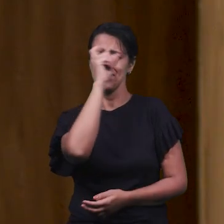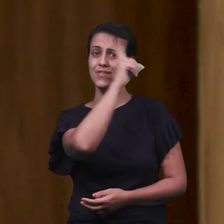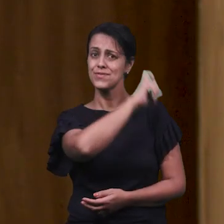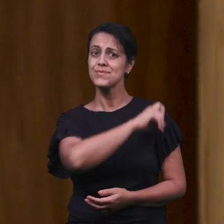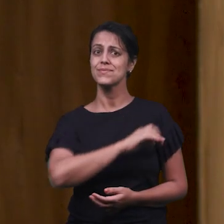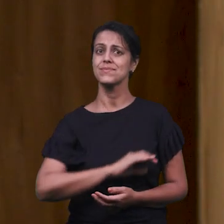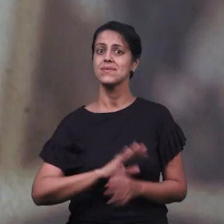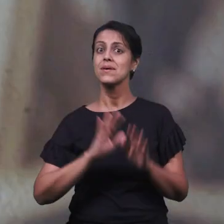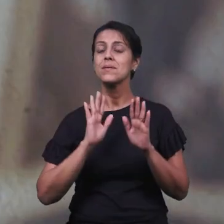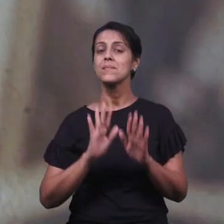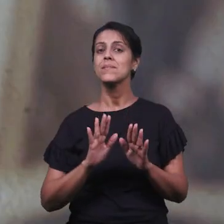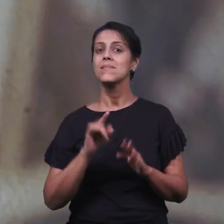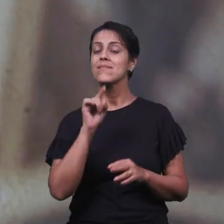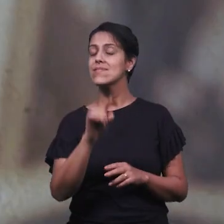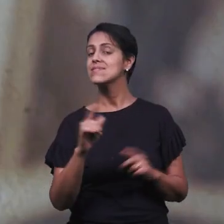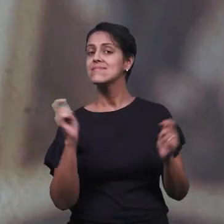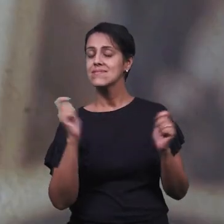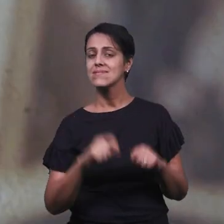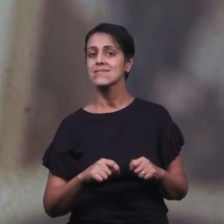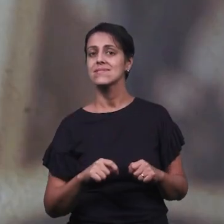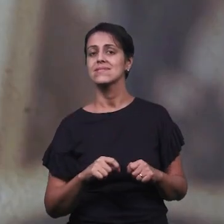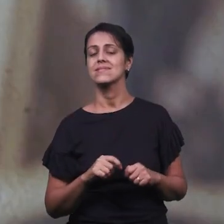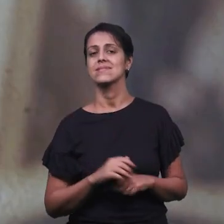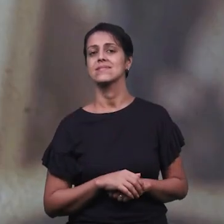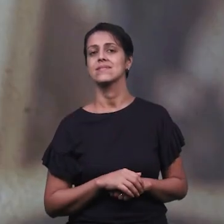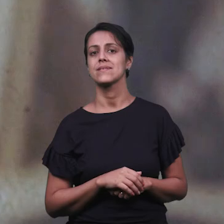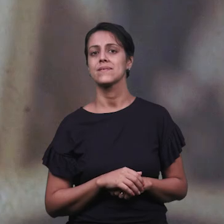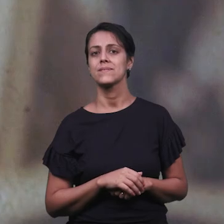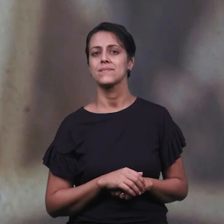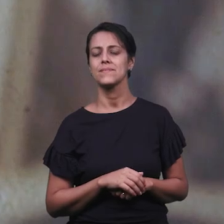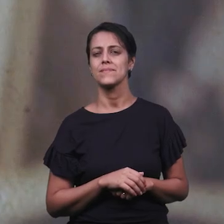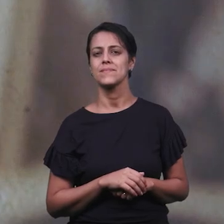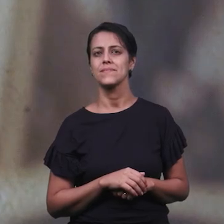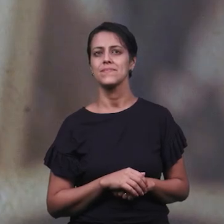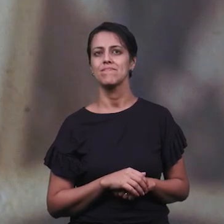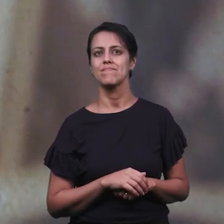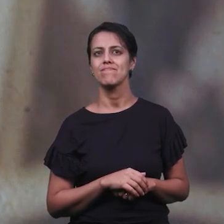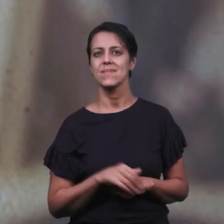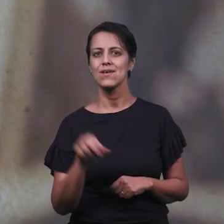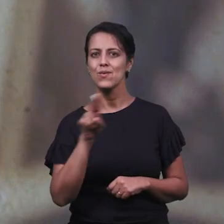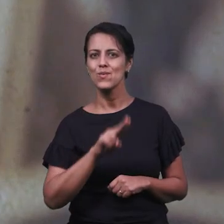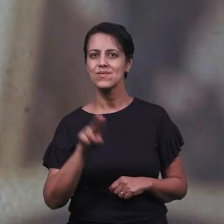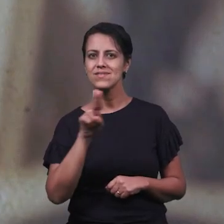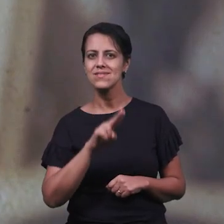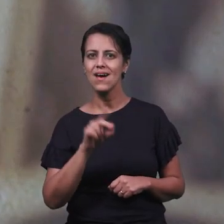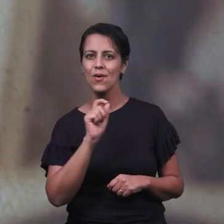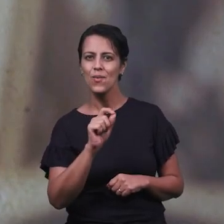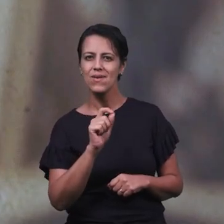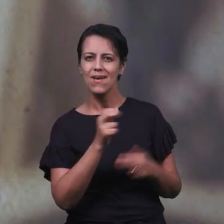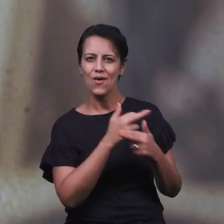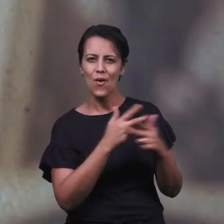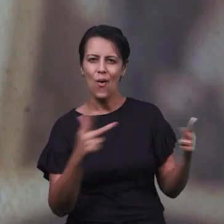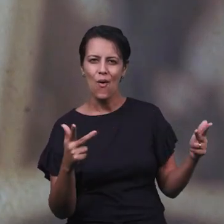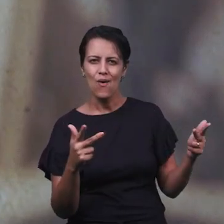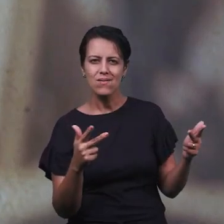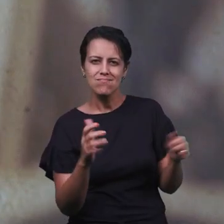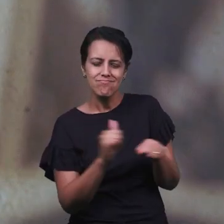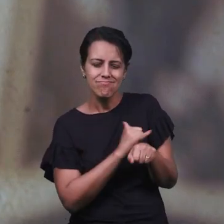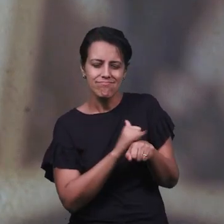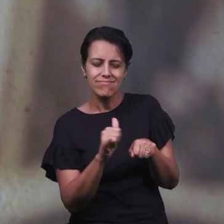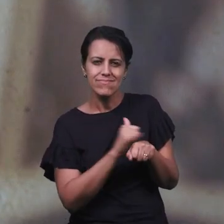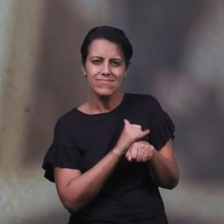assim, você pode fazer uso, né, do método, né, para resolução de conflito em